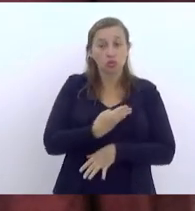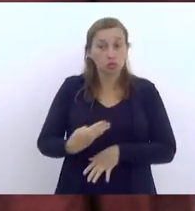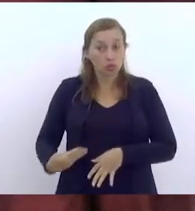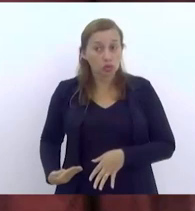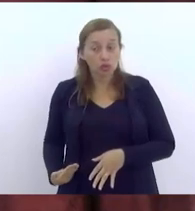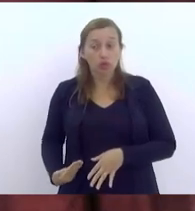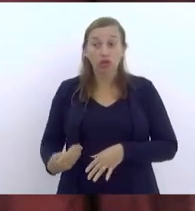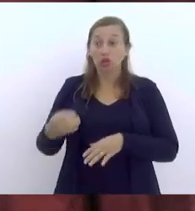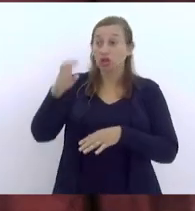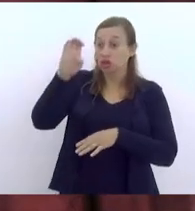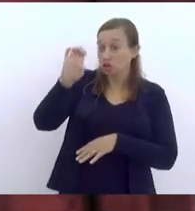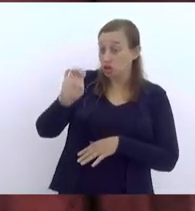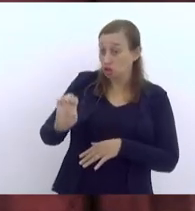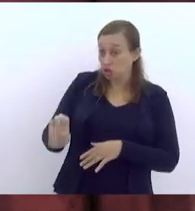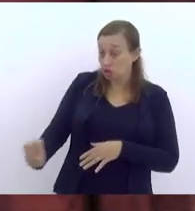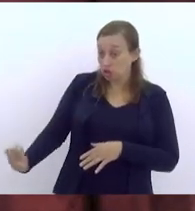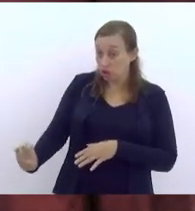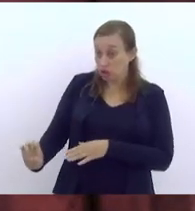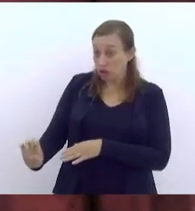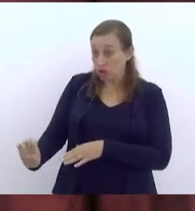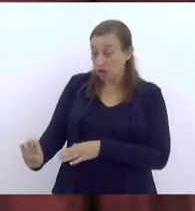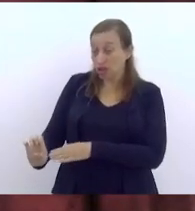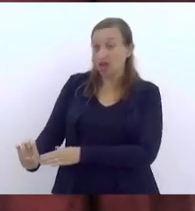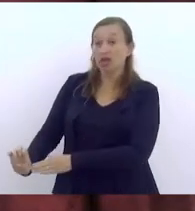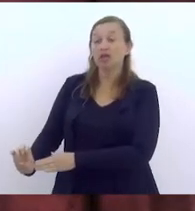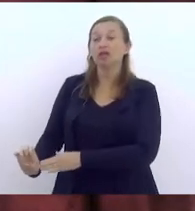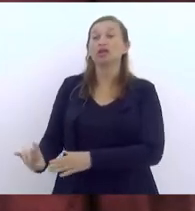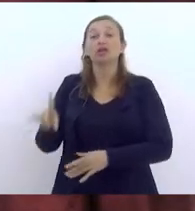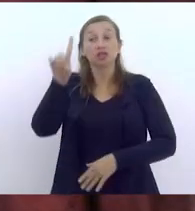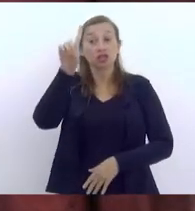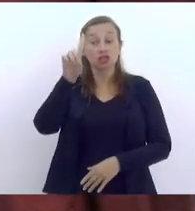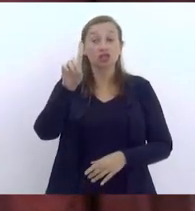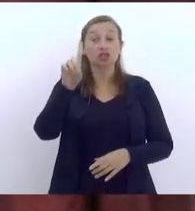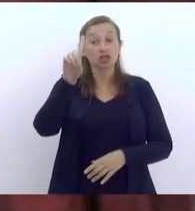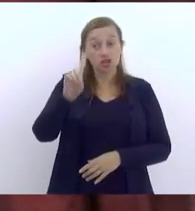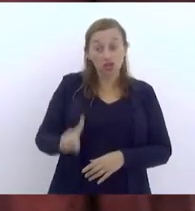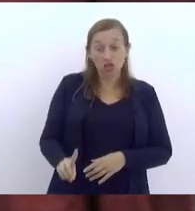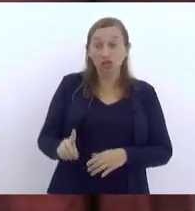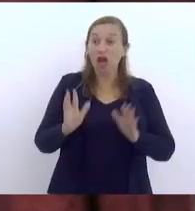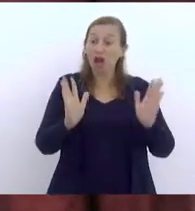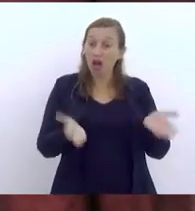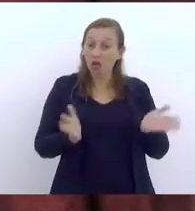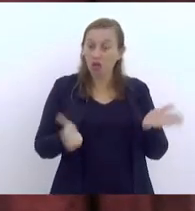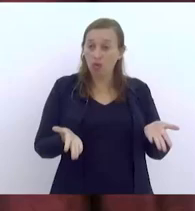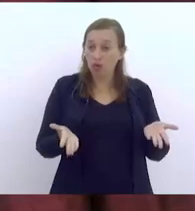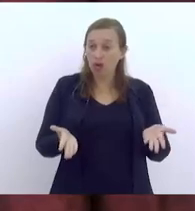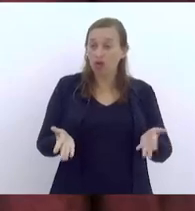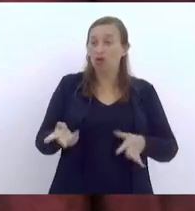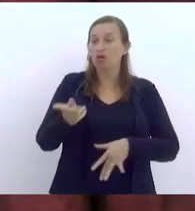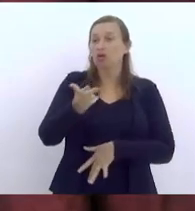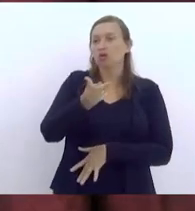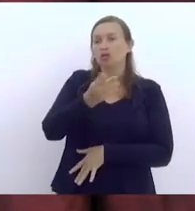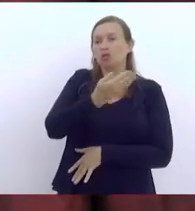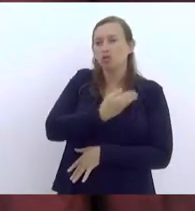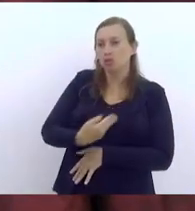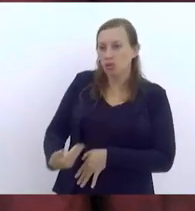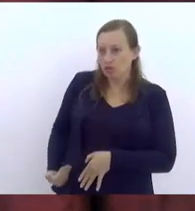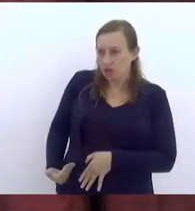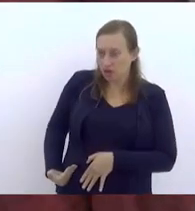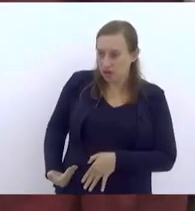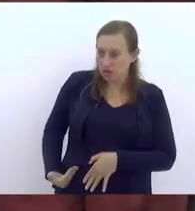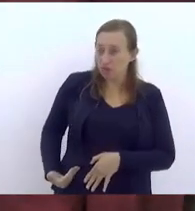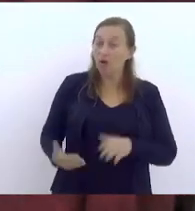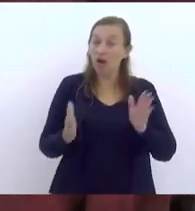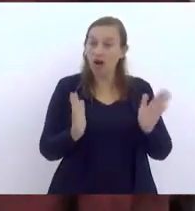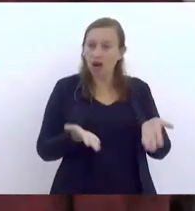Governos de esquerda, governos de direita. Agora mesmo, o atual governo, que nós categorizamos como um